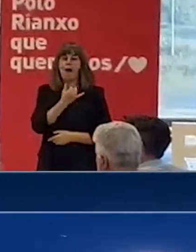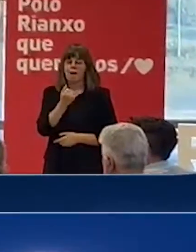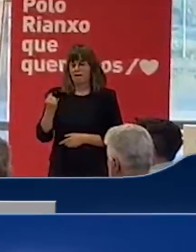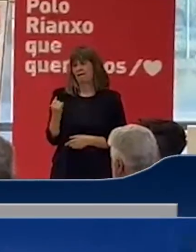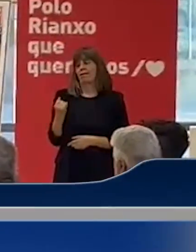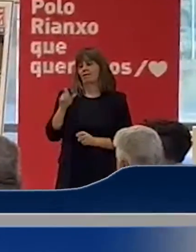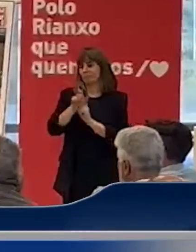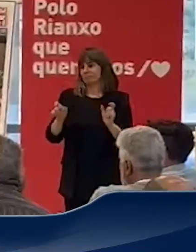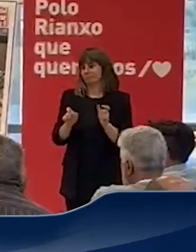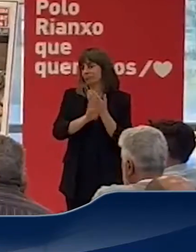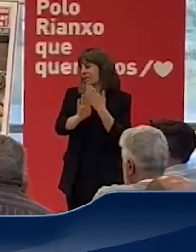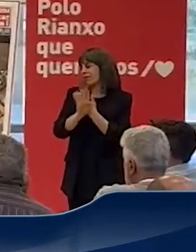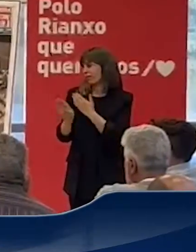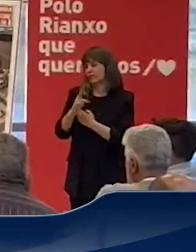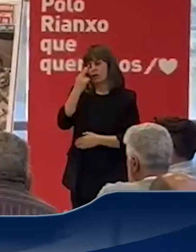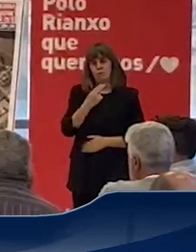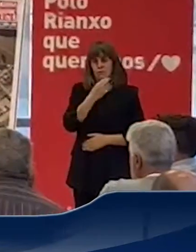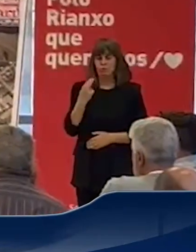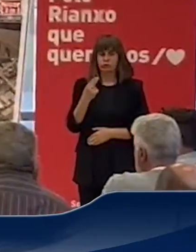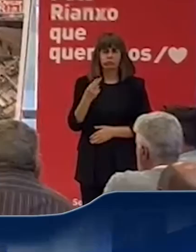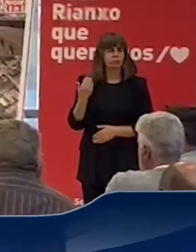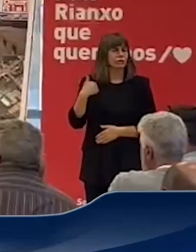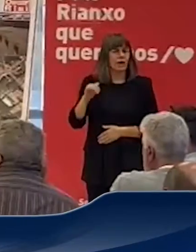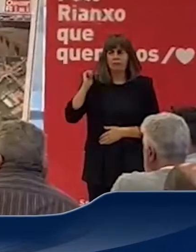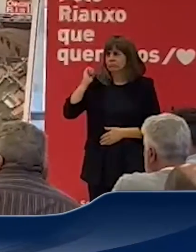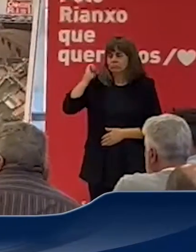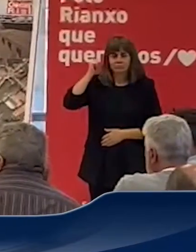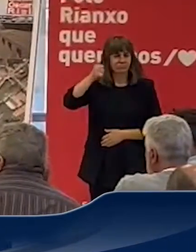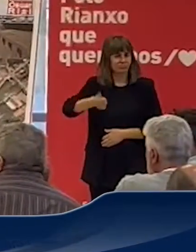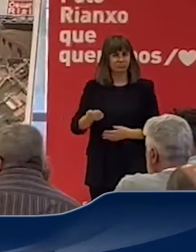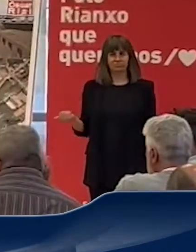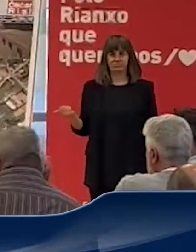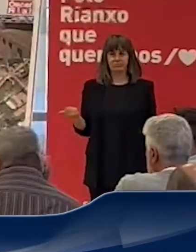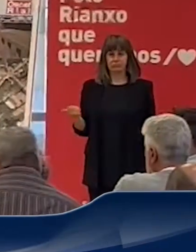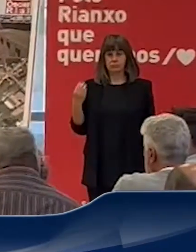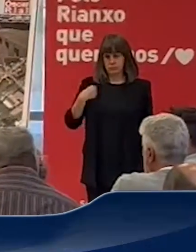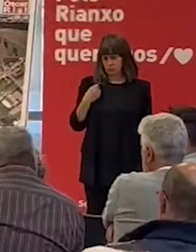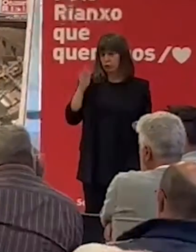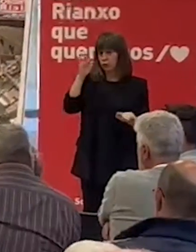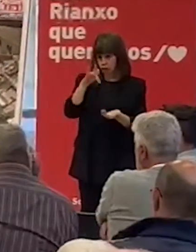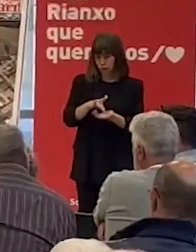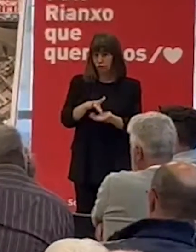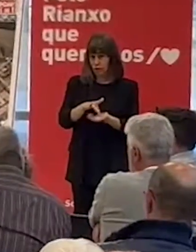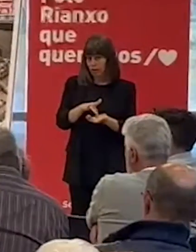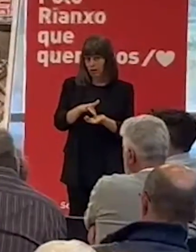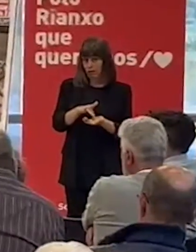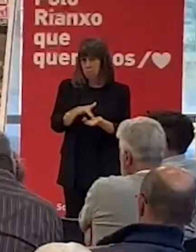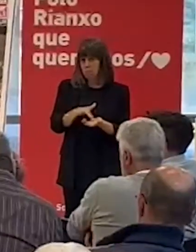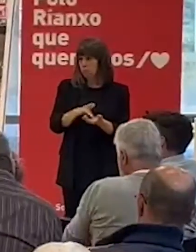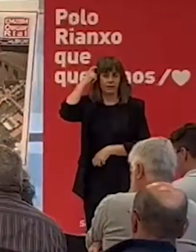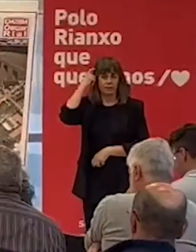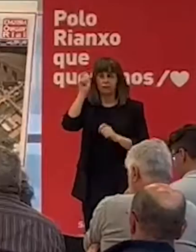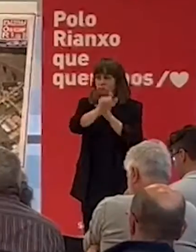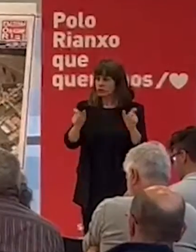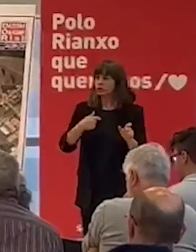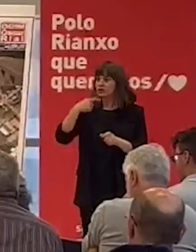coa súa xente, non? Sempre o fixo, sempre. Onde estuvo, sempre o fixo así, sempre